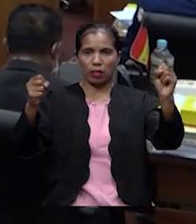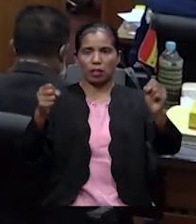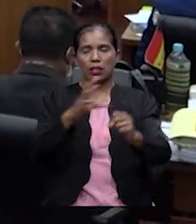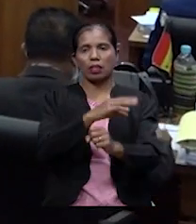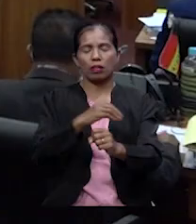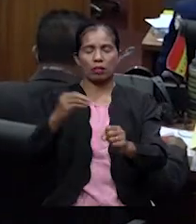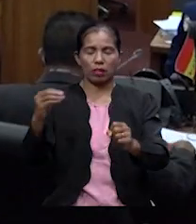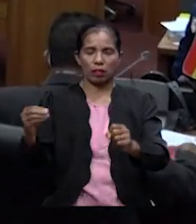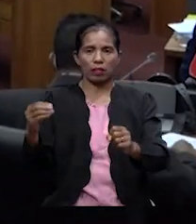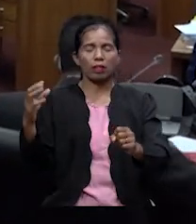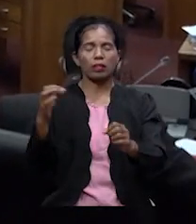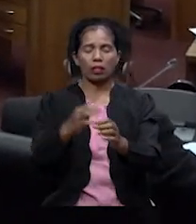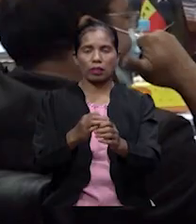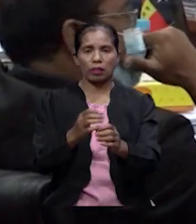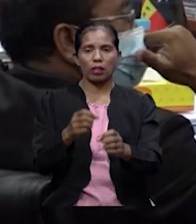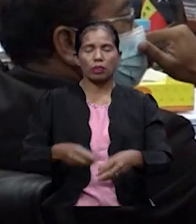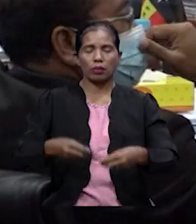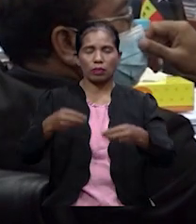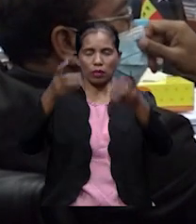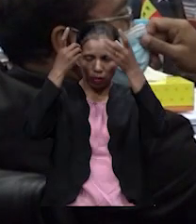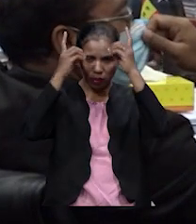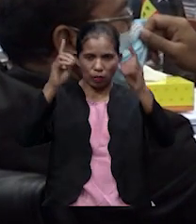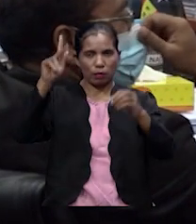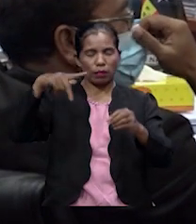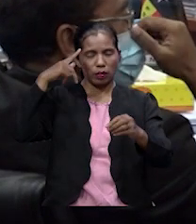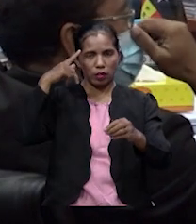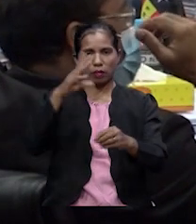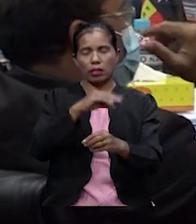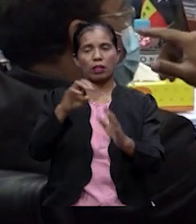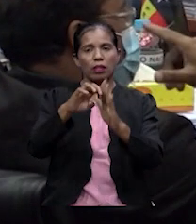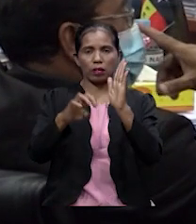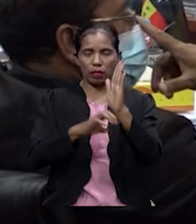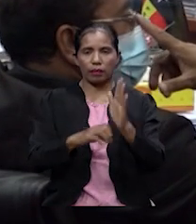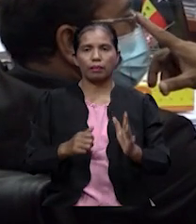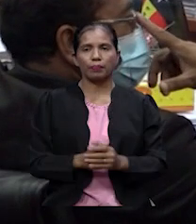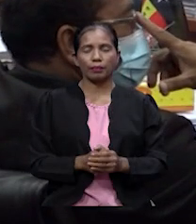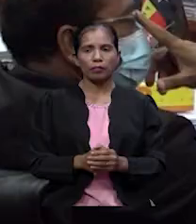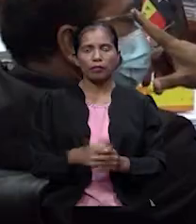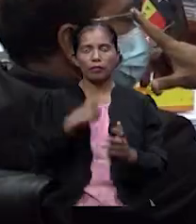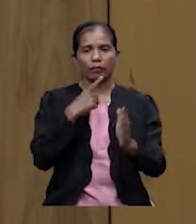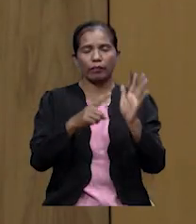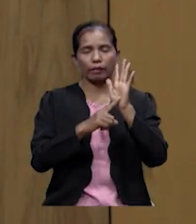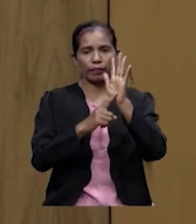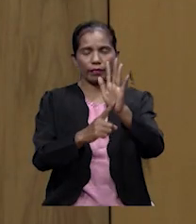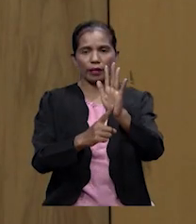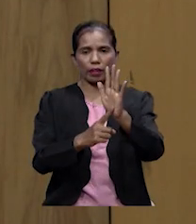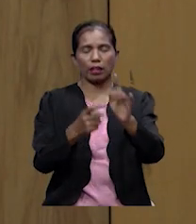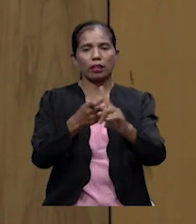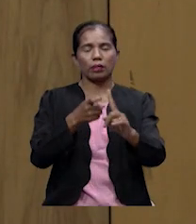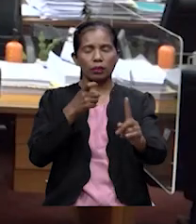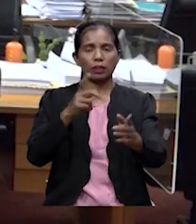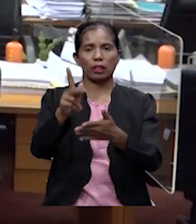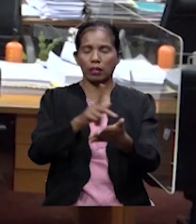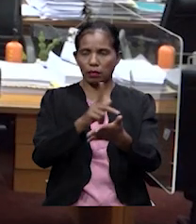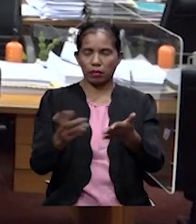a função atu orienta ca forma decisão político estado nian. Falta clareza no natureza ambigua husi crime sira